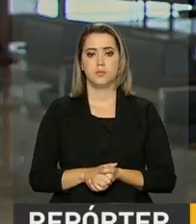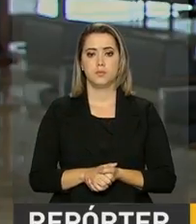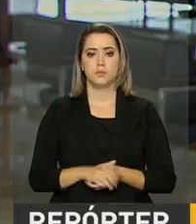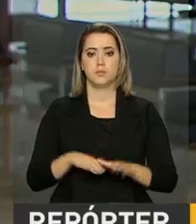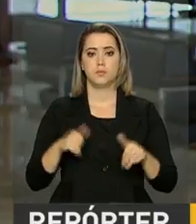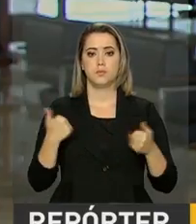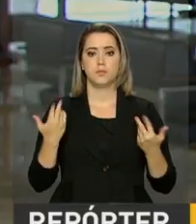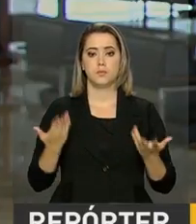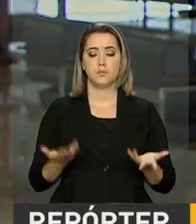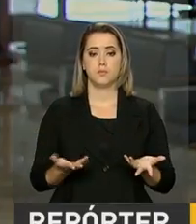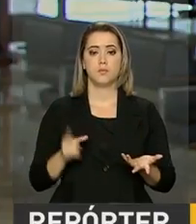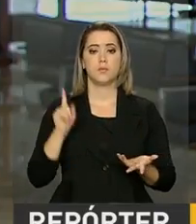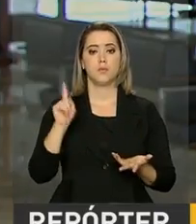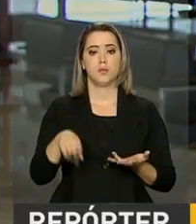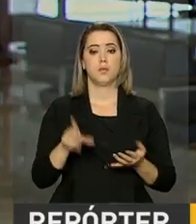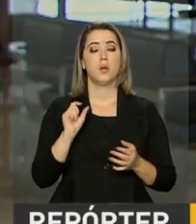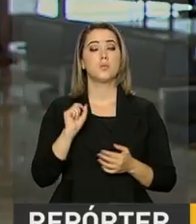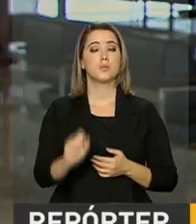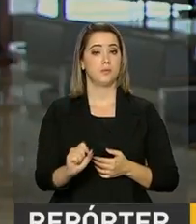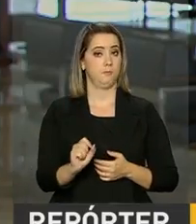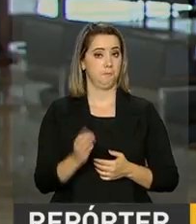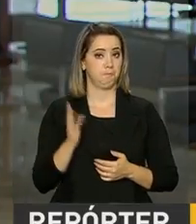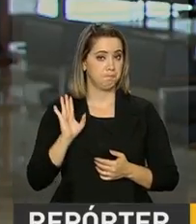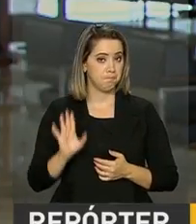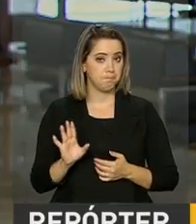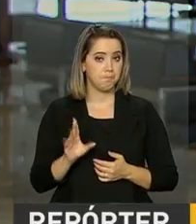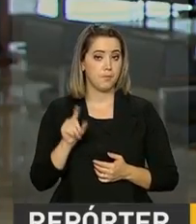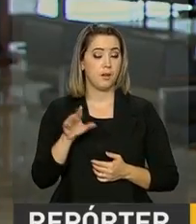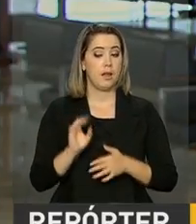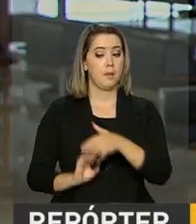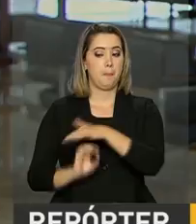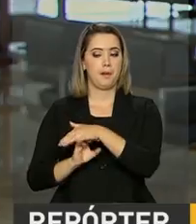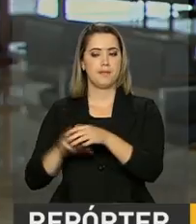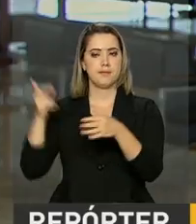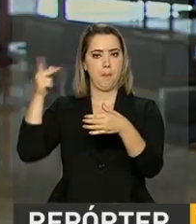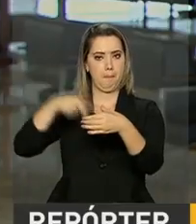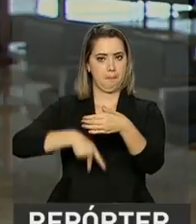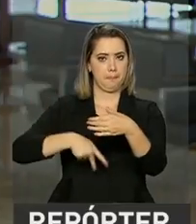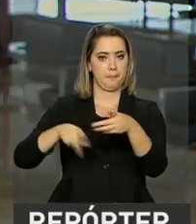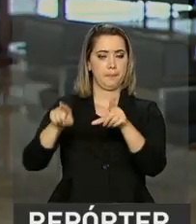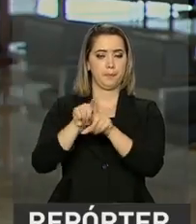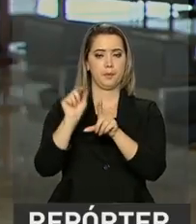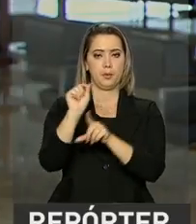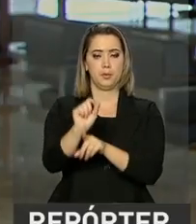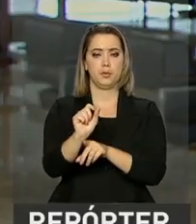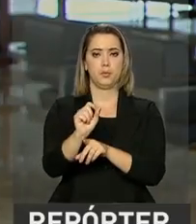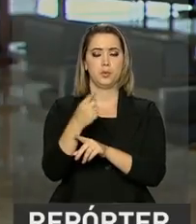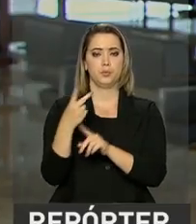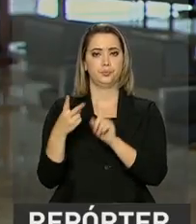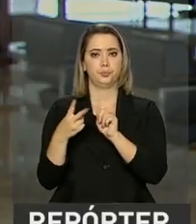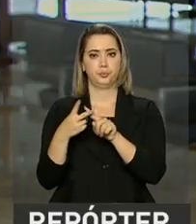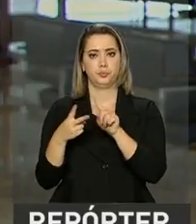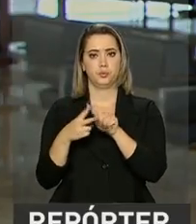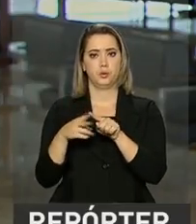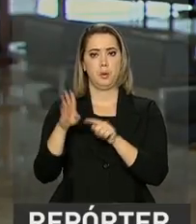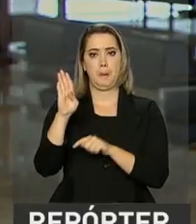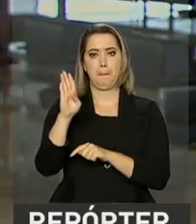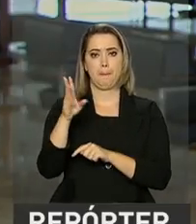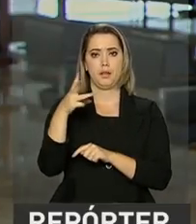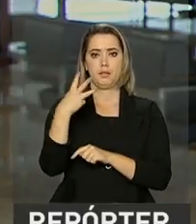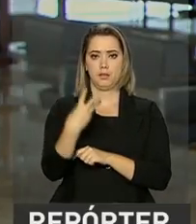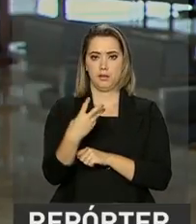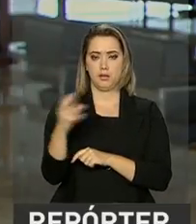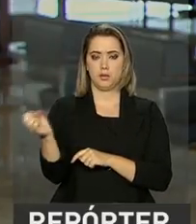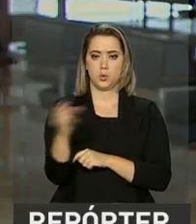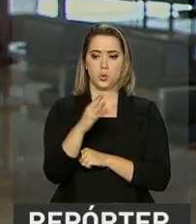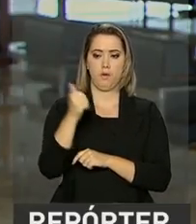olha o roberto funciona da seguinte maneira a petrobras tomou duas iniciativas em relação a b3 que é o novo nome